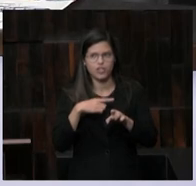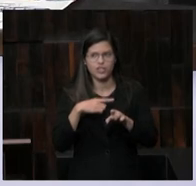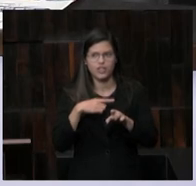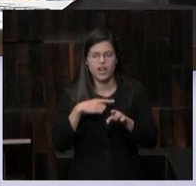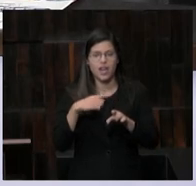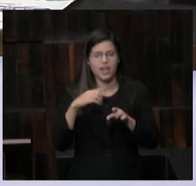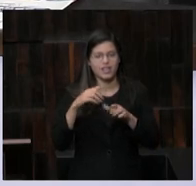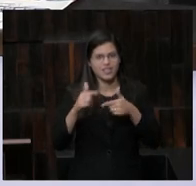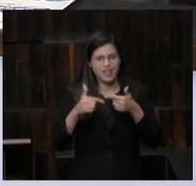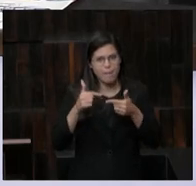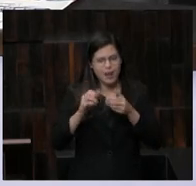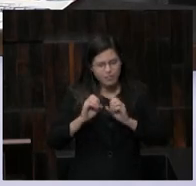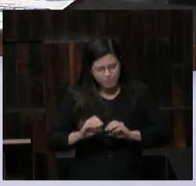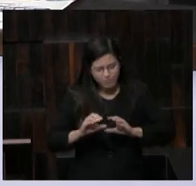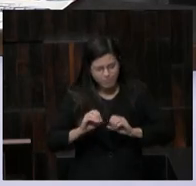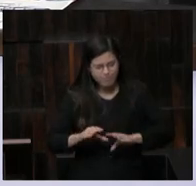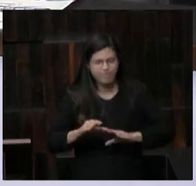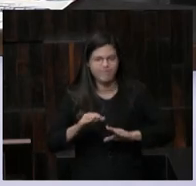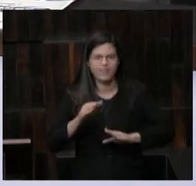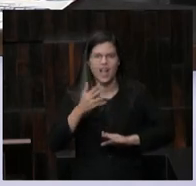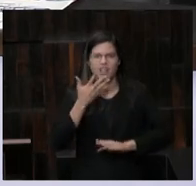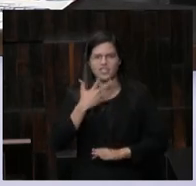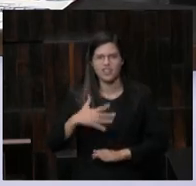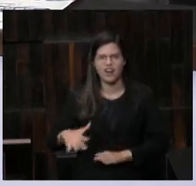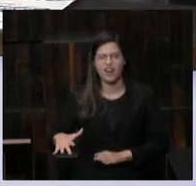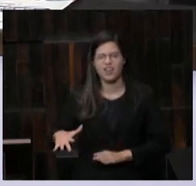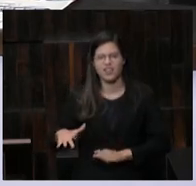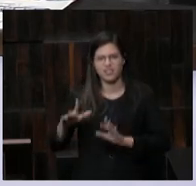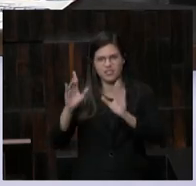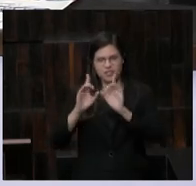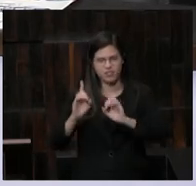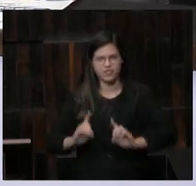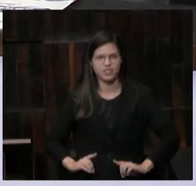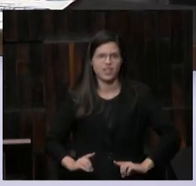de catequese para crianças especiais, na época chamava assim, né?